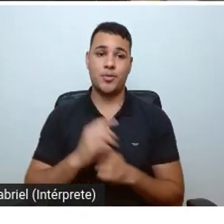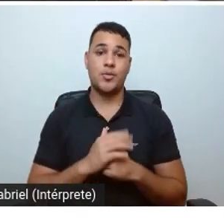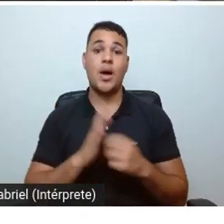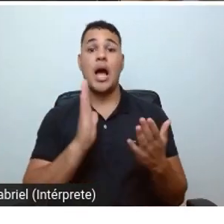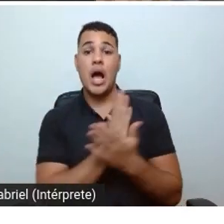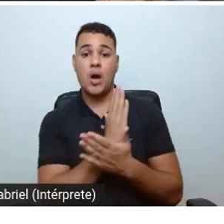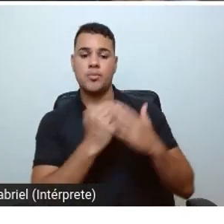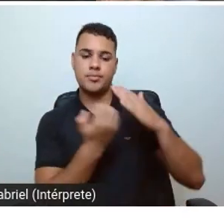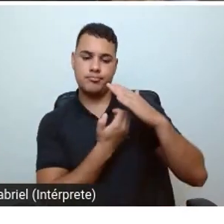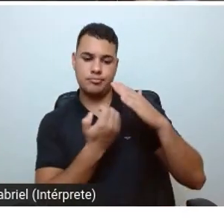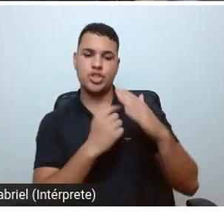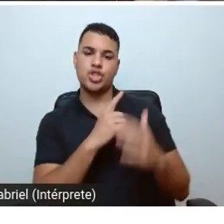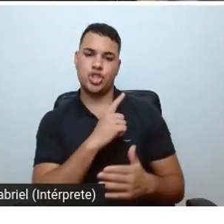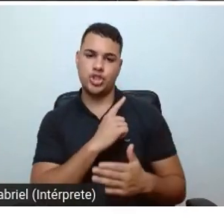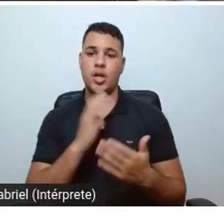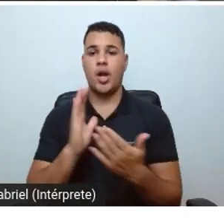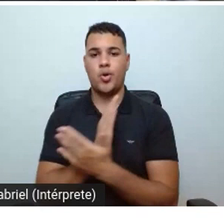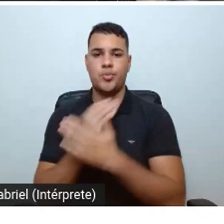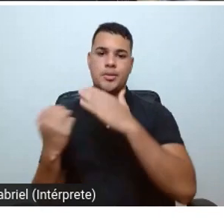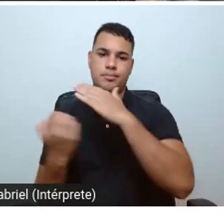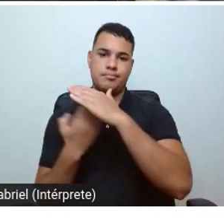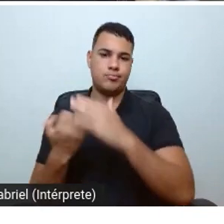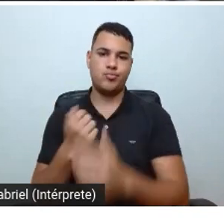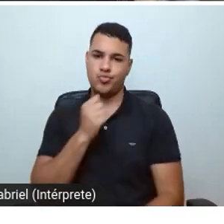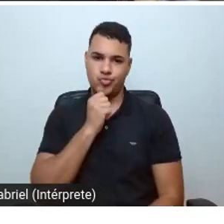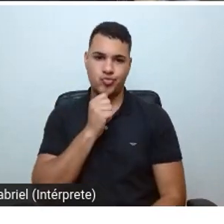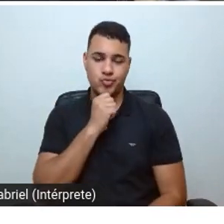sim. Qual a diferença que a gente percebeu?